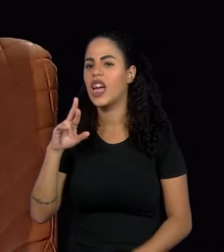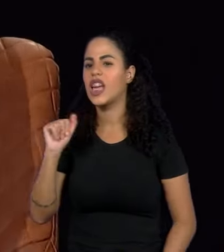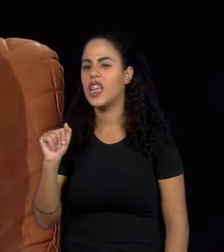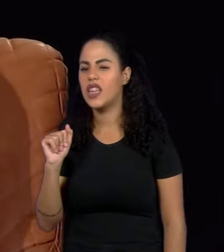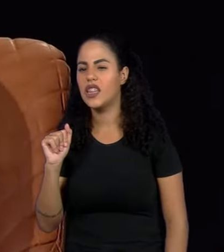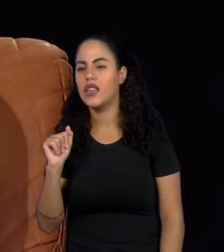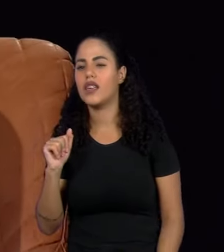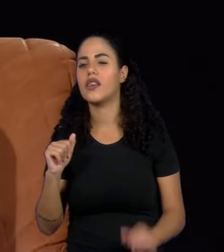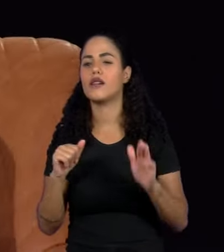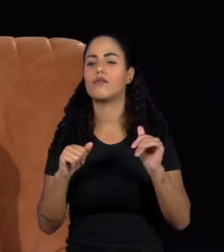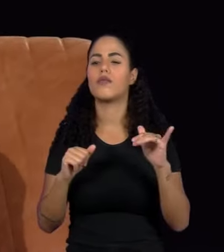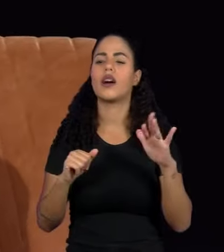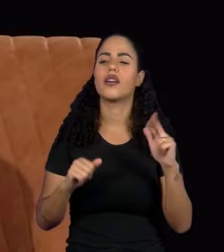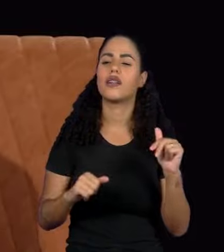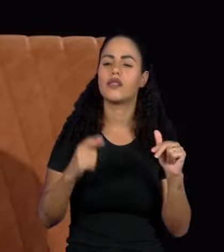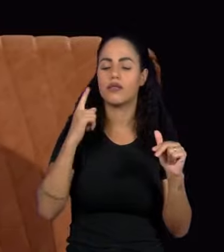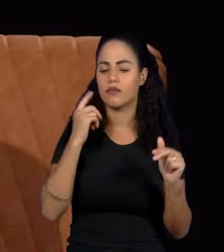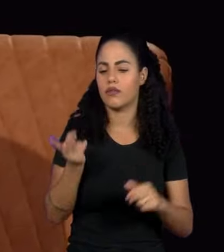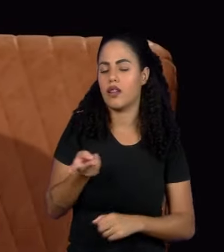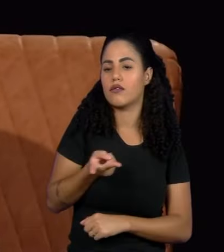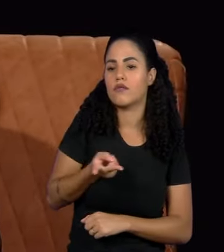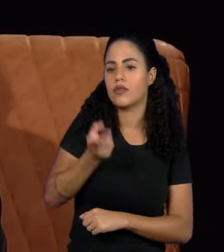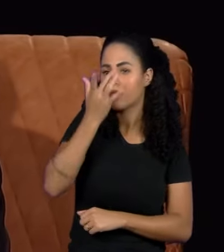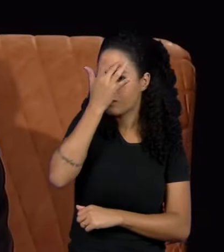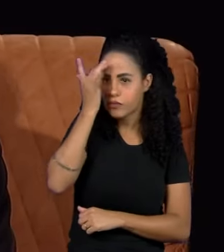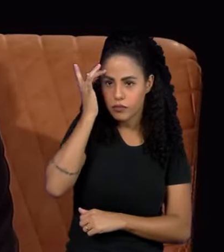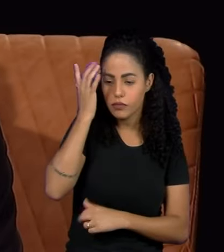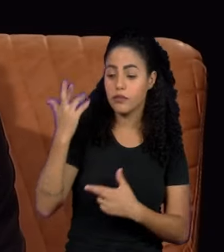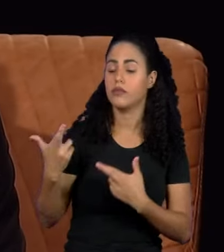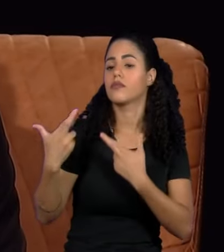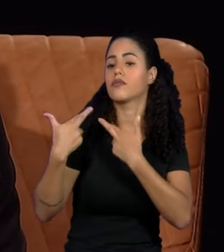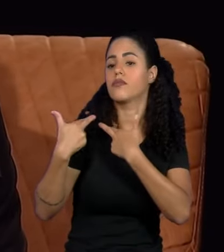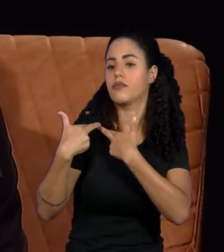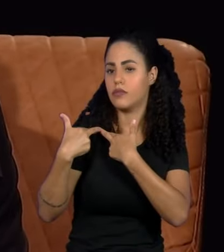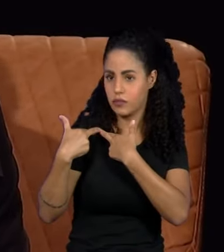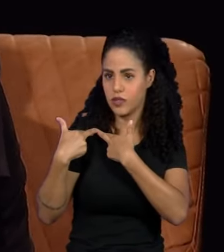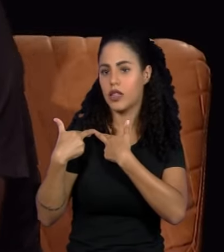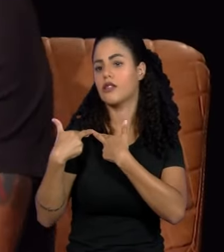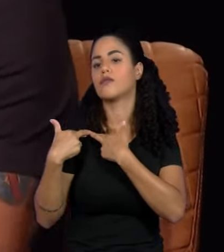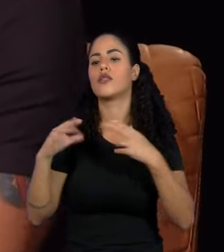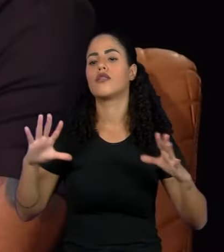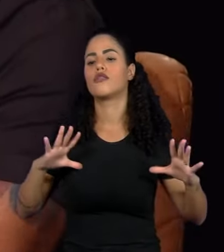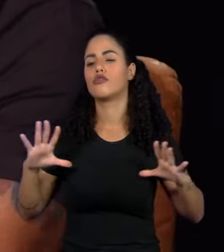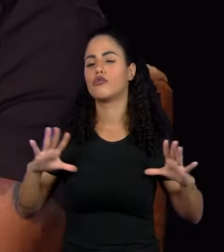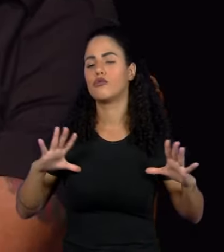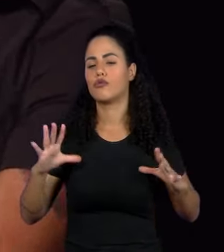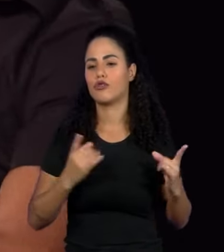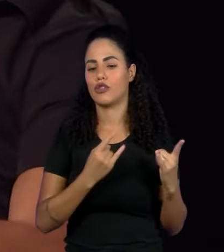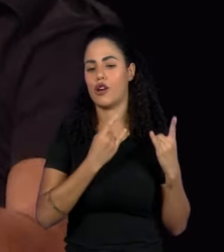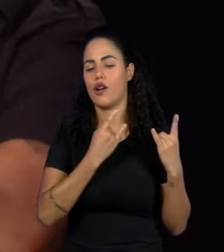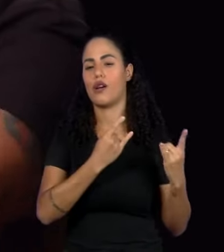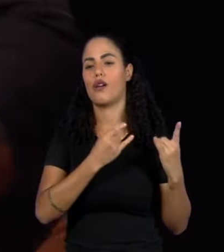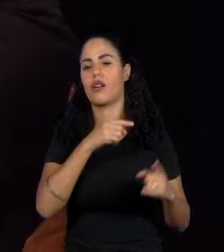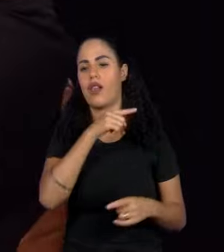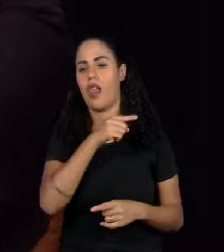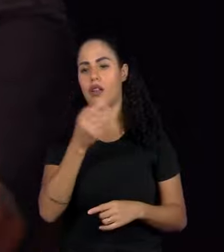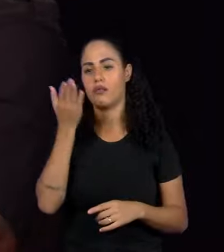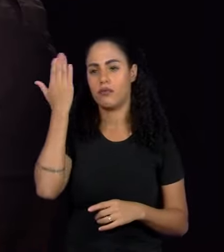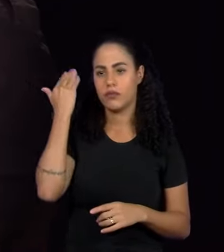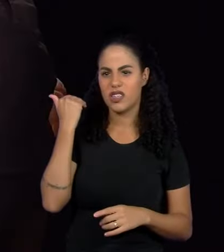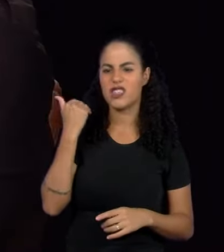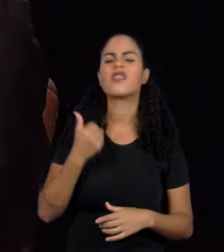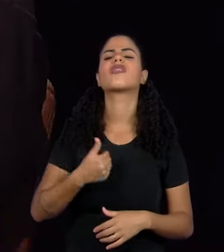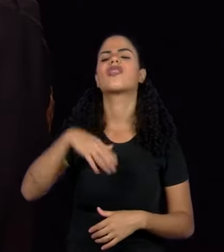Niemeyer, o Luiz Carlos Niemeyer, acho que esse que era o responsável pelo Hollywood Rock. Ele chamando a gente de imbecil, a gente chamando ele de